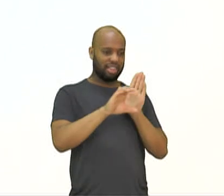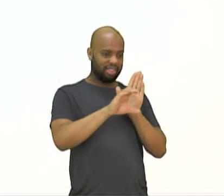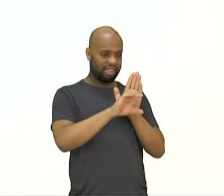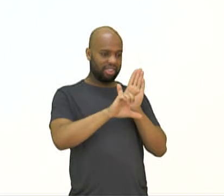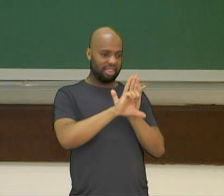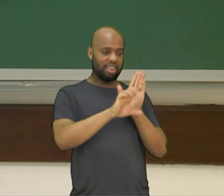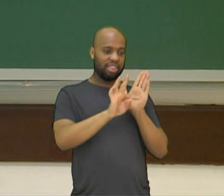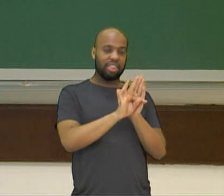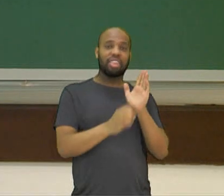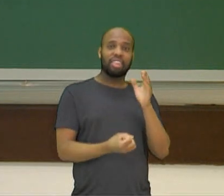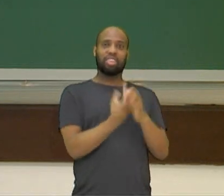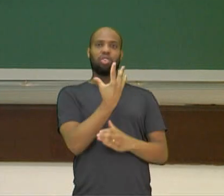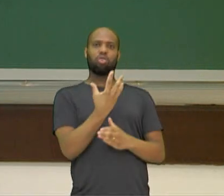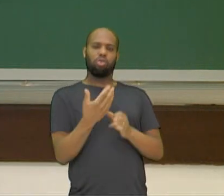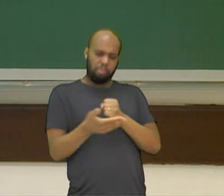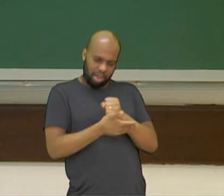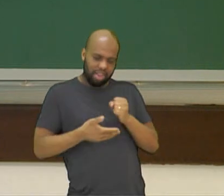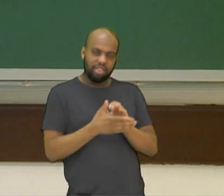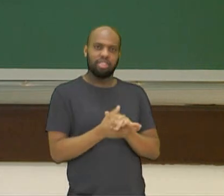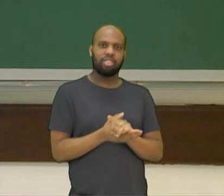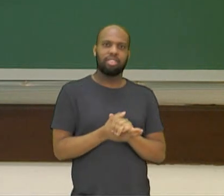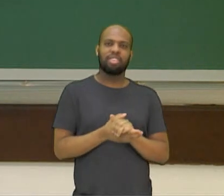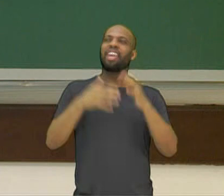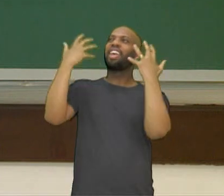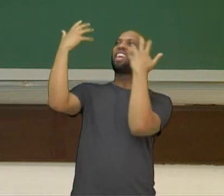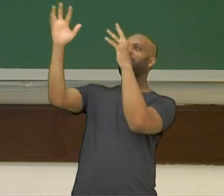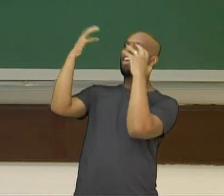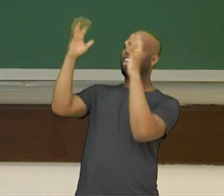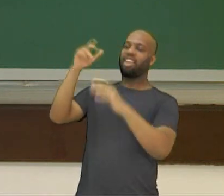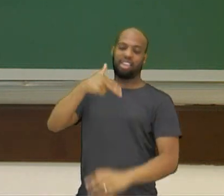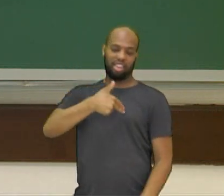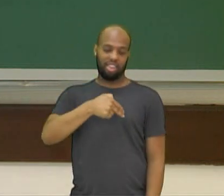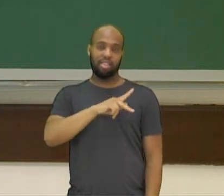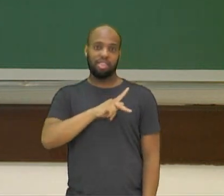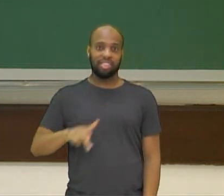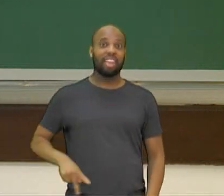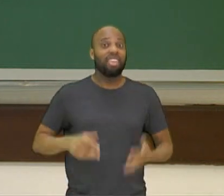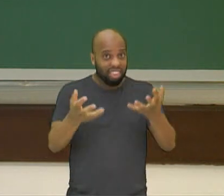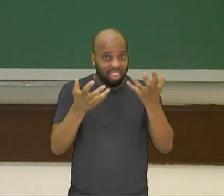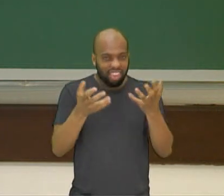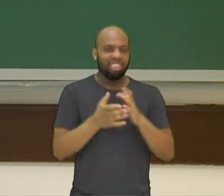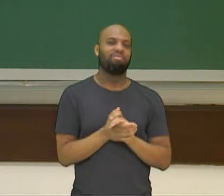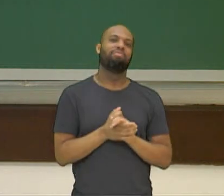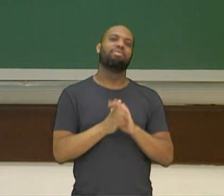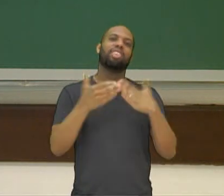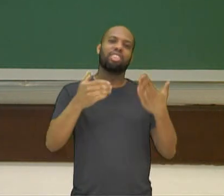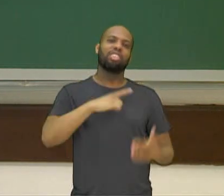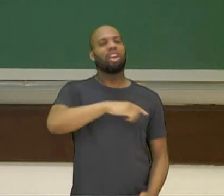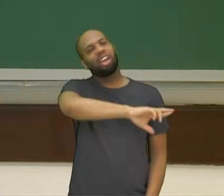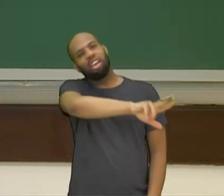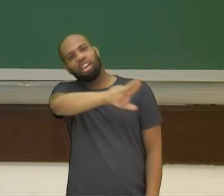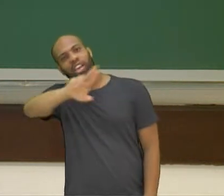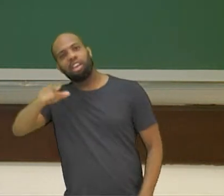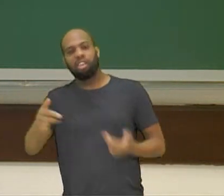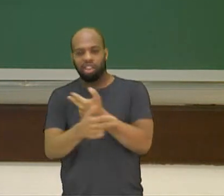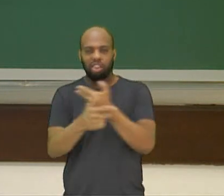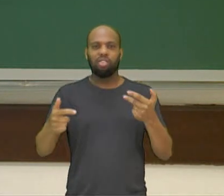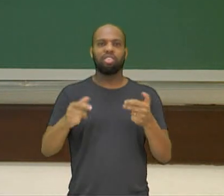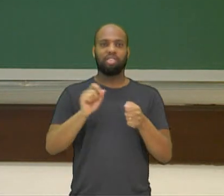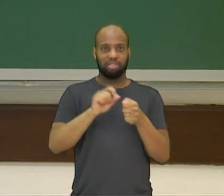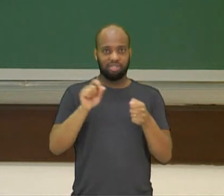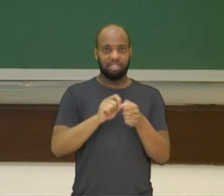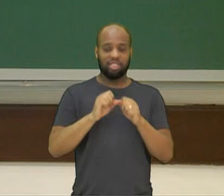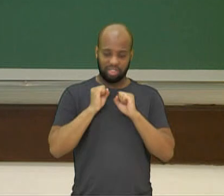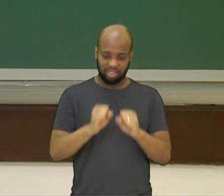ele criou uma sustentação. Salve o presidente Vargas, queremos Getúlio. Então, quer dizer, eram vários e vários atos que a